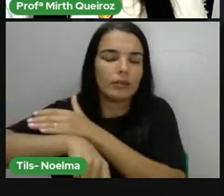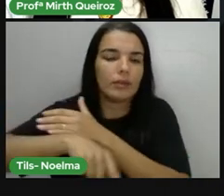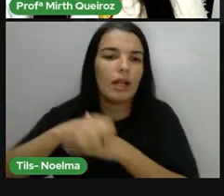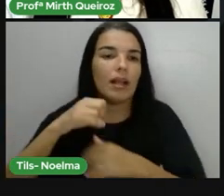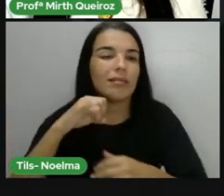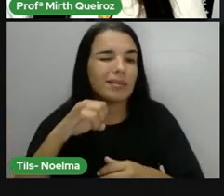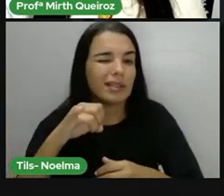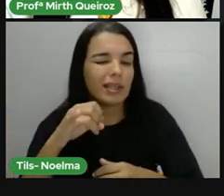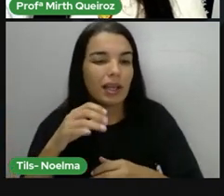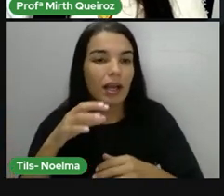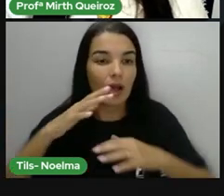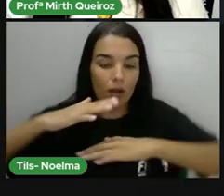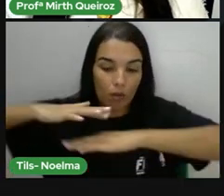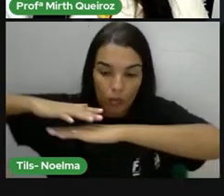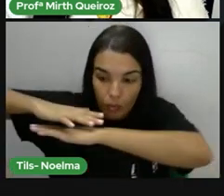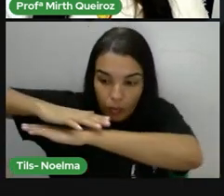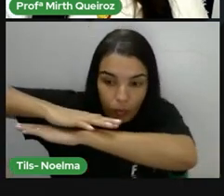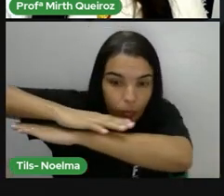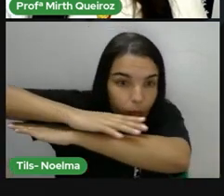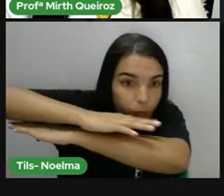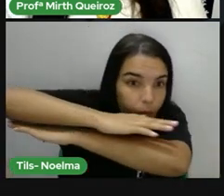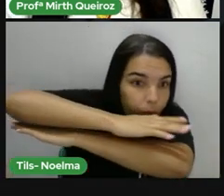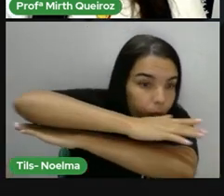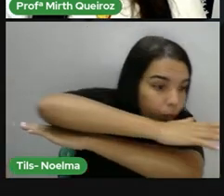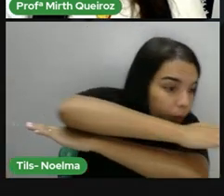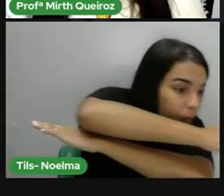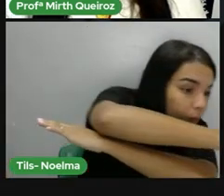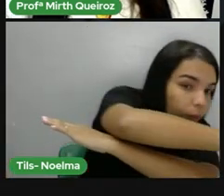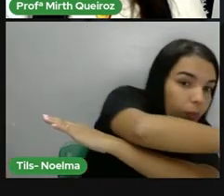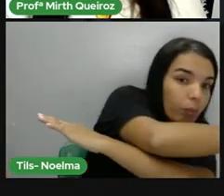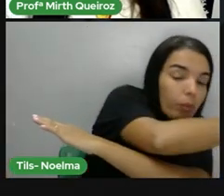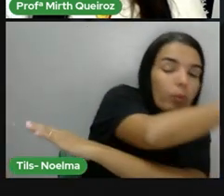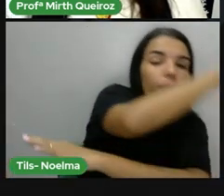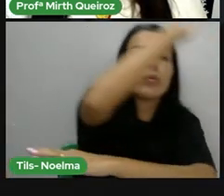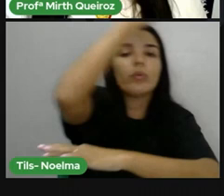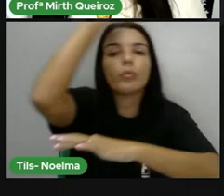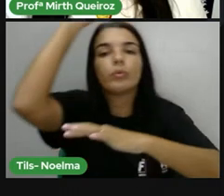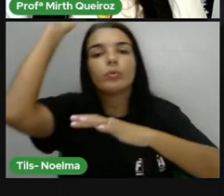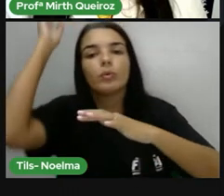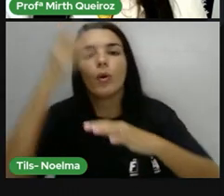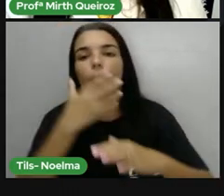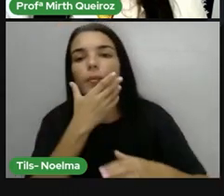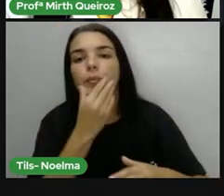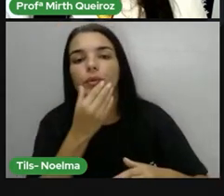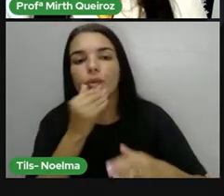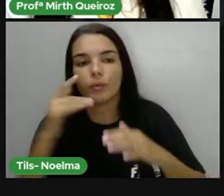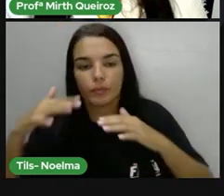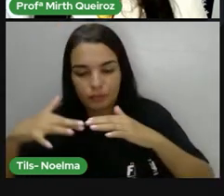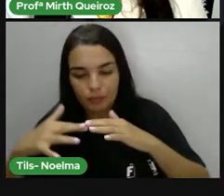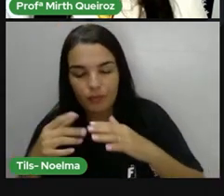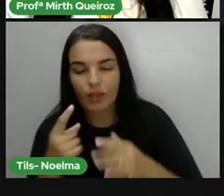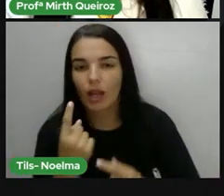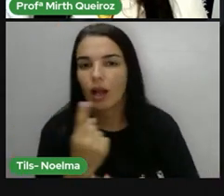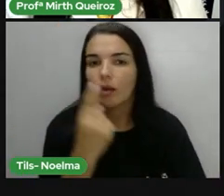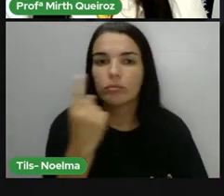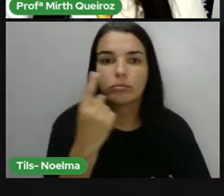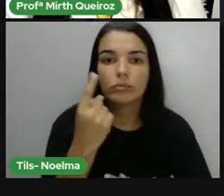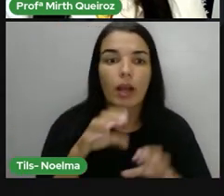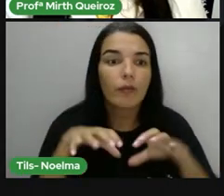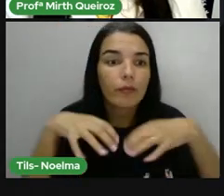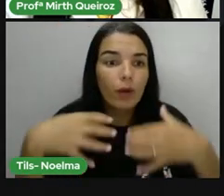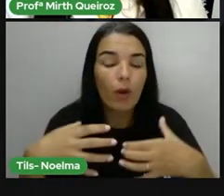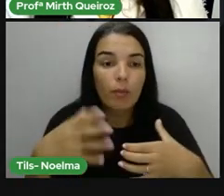o levou uns metros para debaixo da parte gelada. A única maneira de salvá-lo